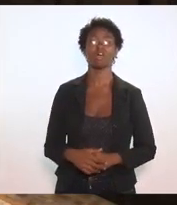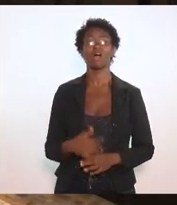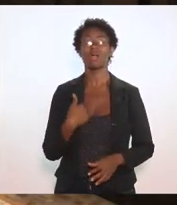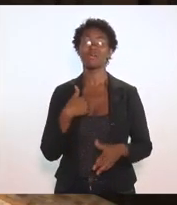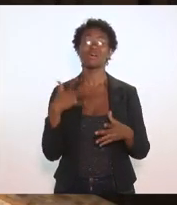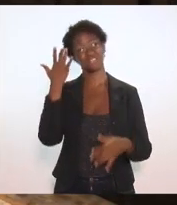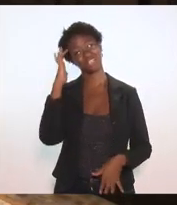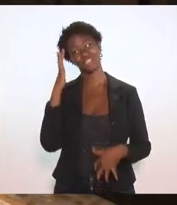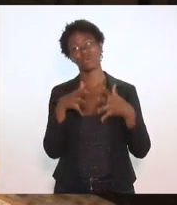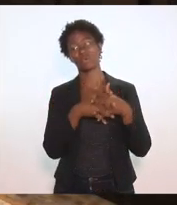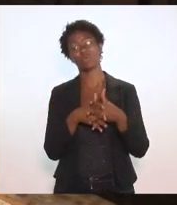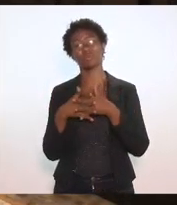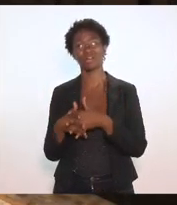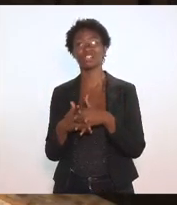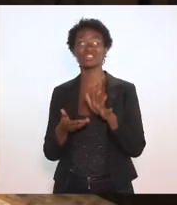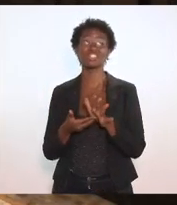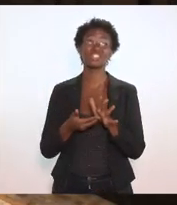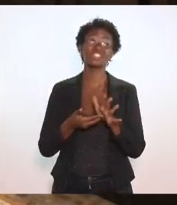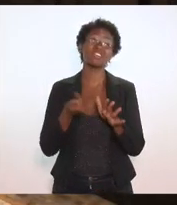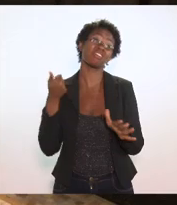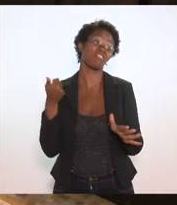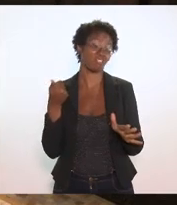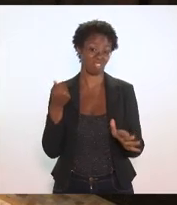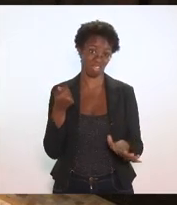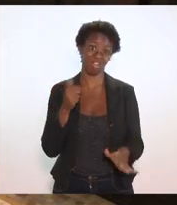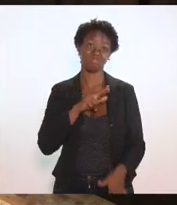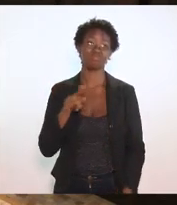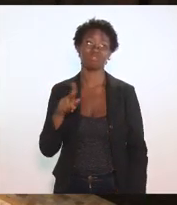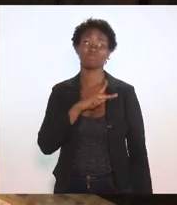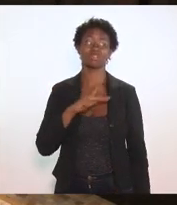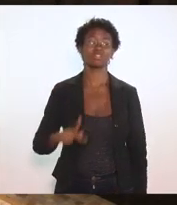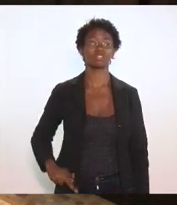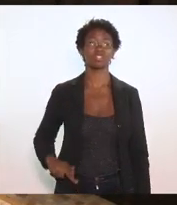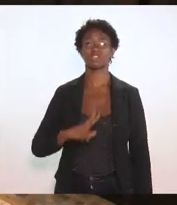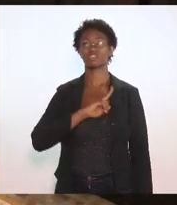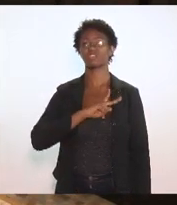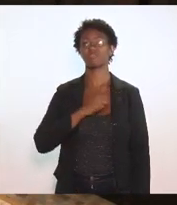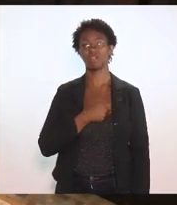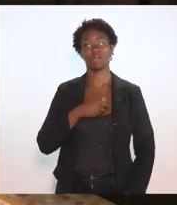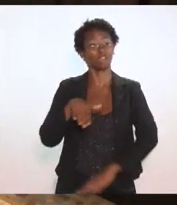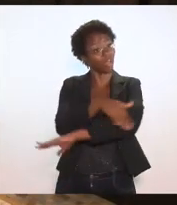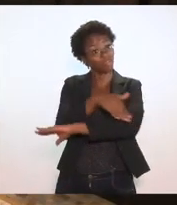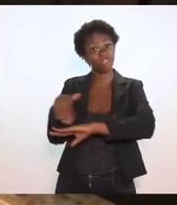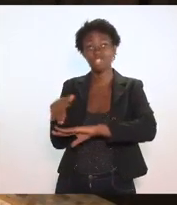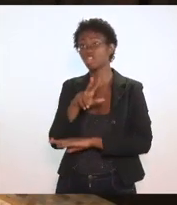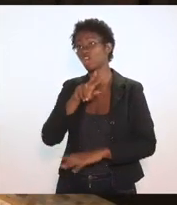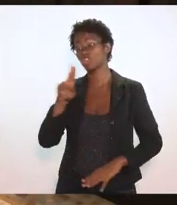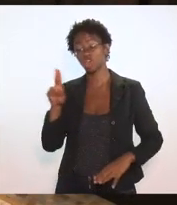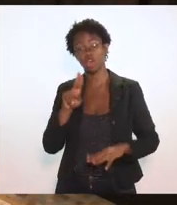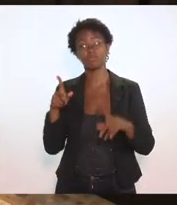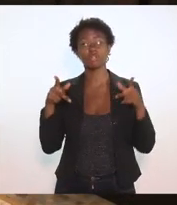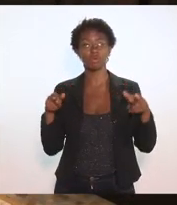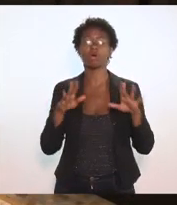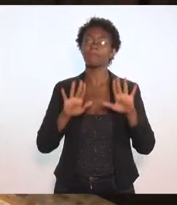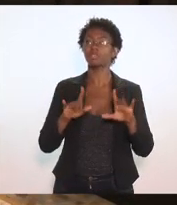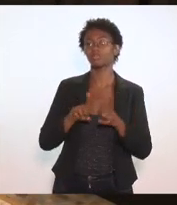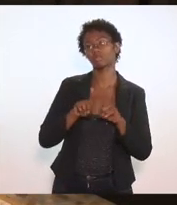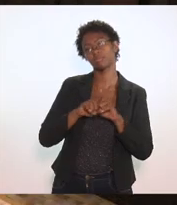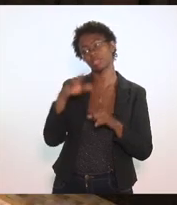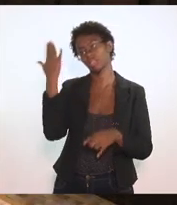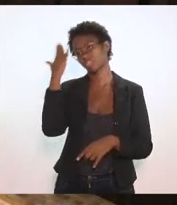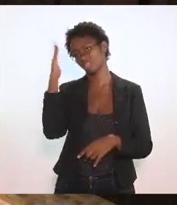suprimir a menção ao presidente Vargas do nome da estação, mesmo que a avenida tenha o seu nome. Ao mesmo tempo, eu entendi, deputada